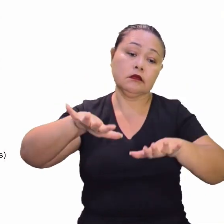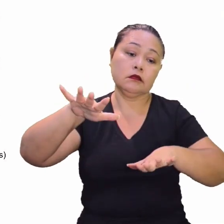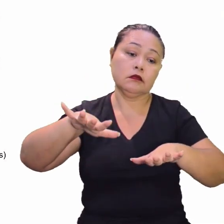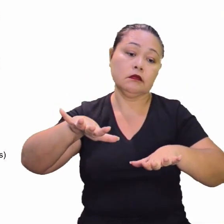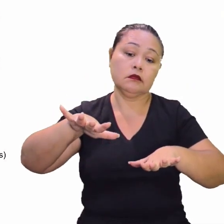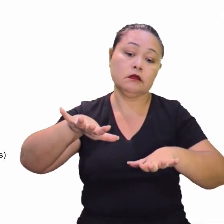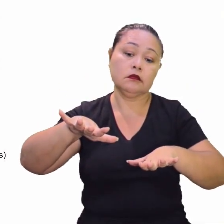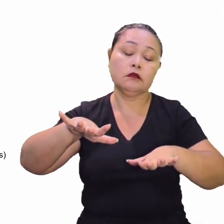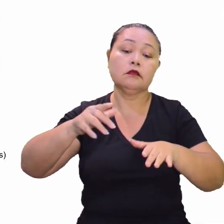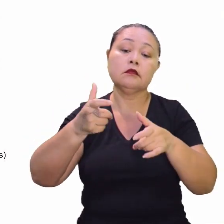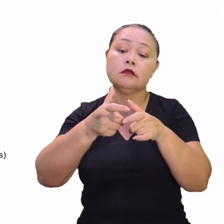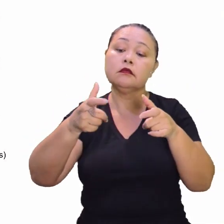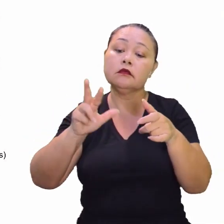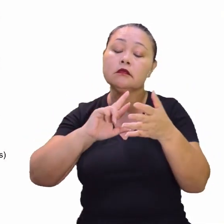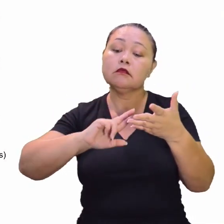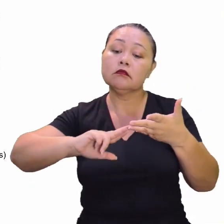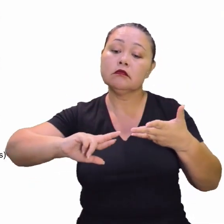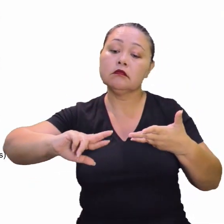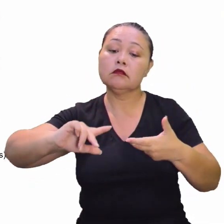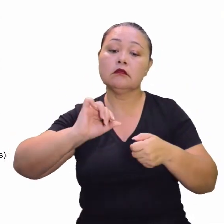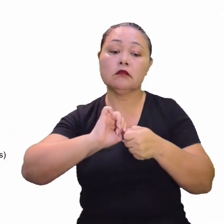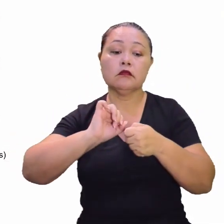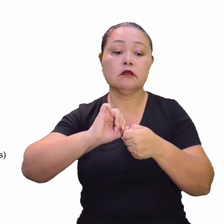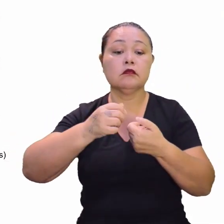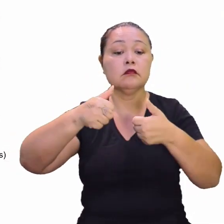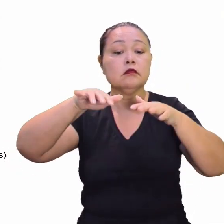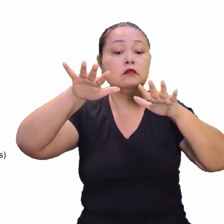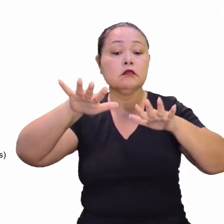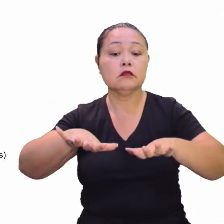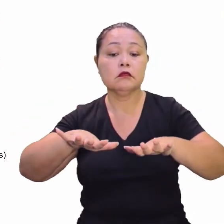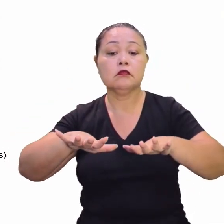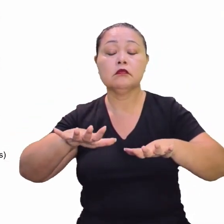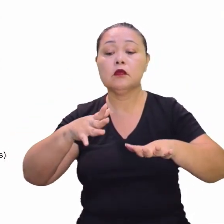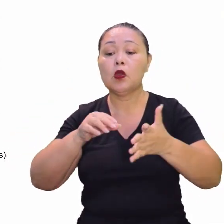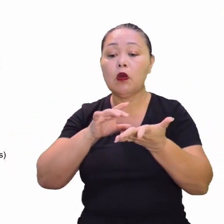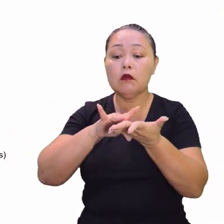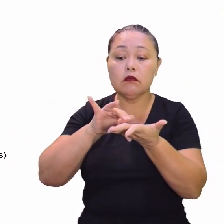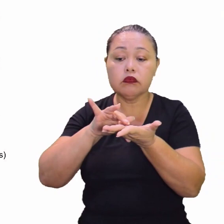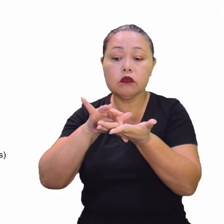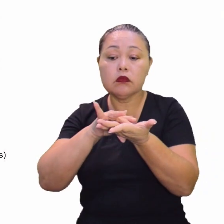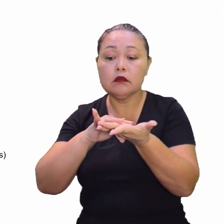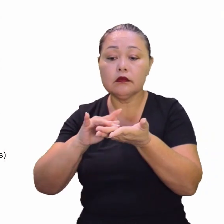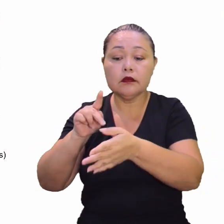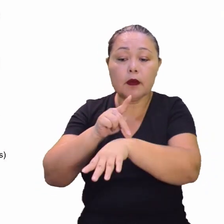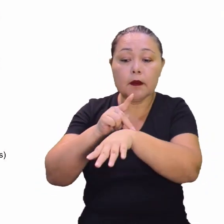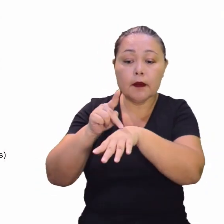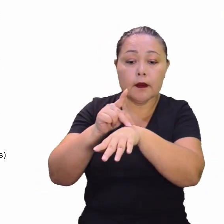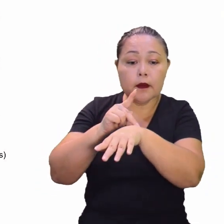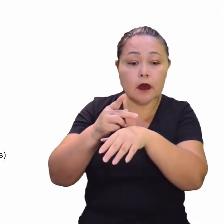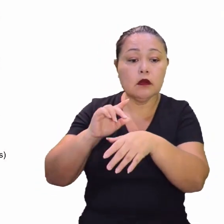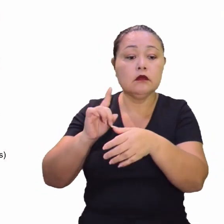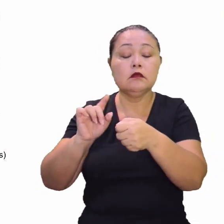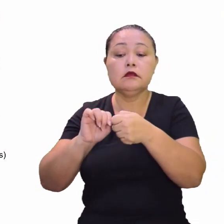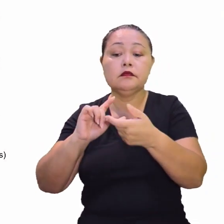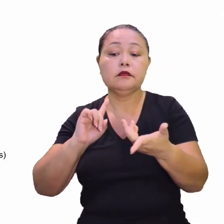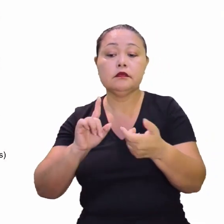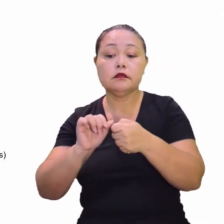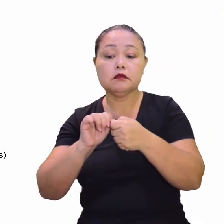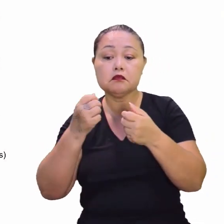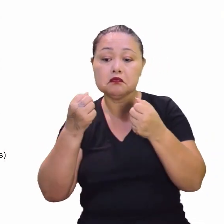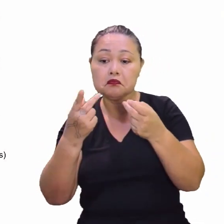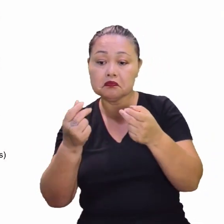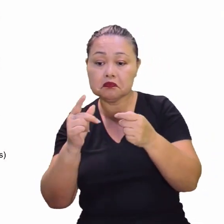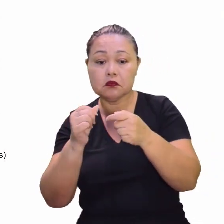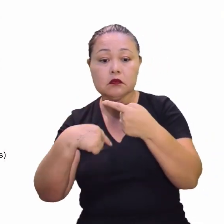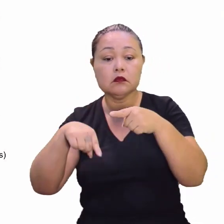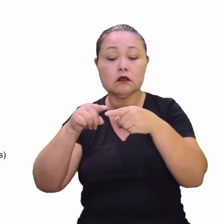onde tem grande diversidade, a acumulação de sedimentos de mercúrio em nível tóxicos nos